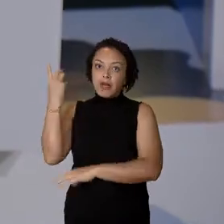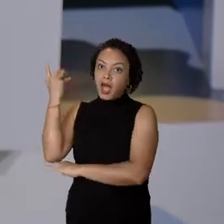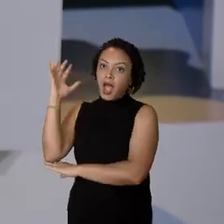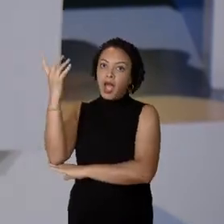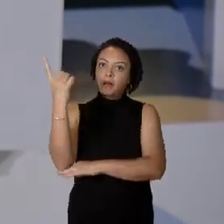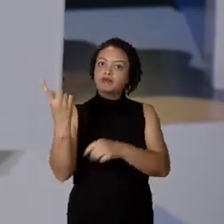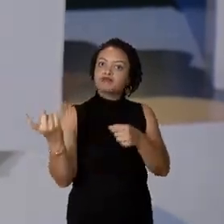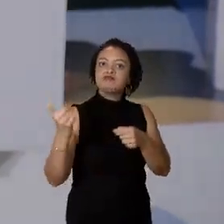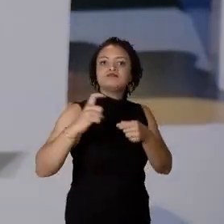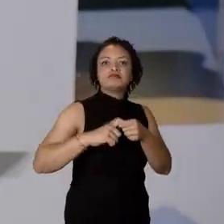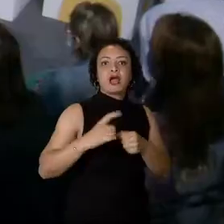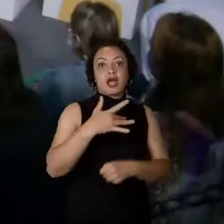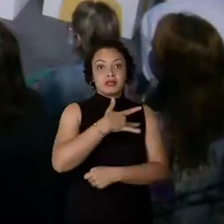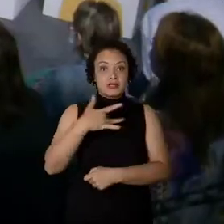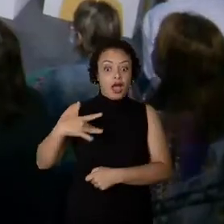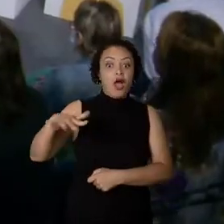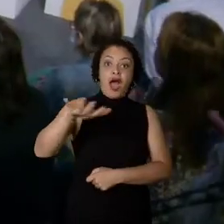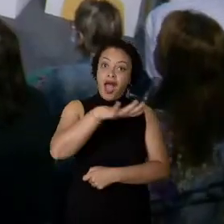saúde.